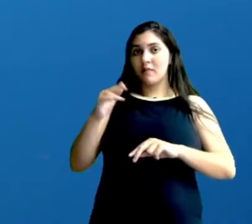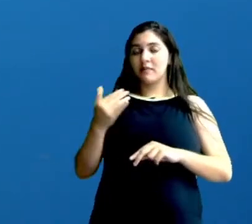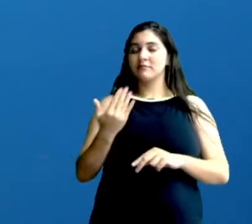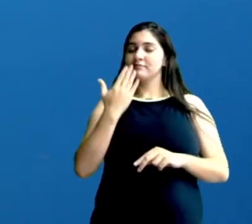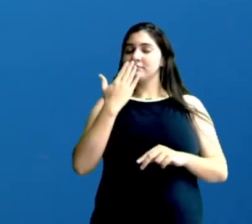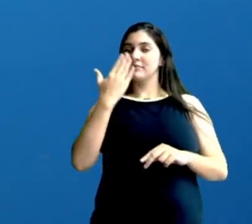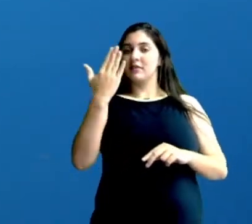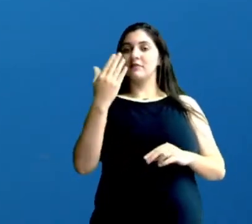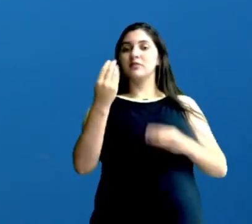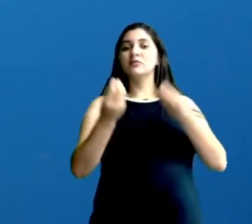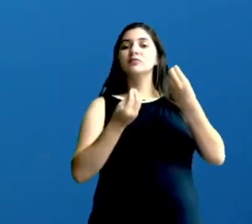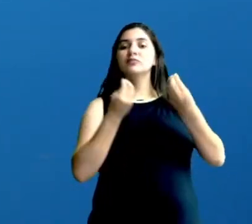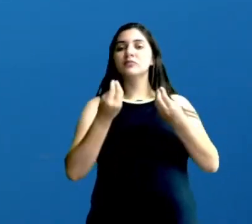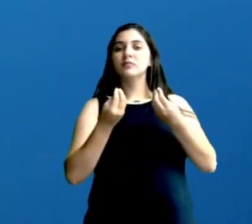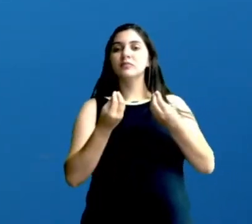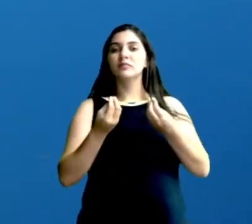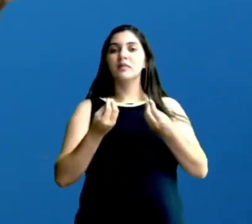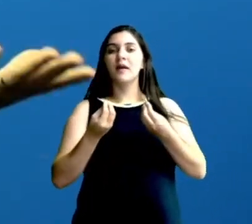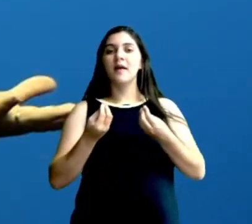frente, como